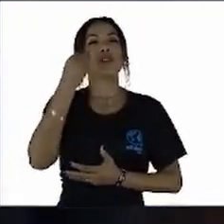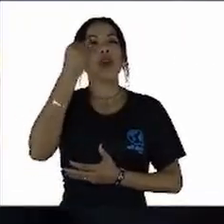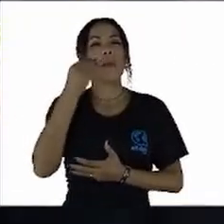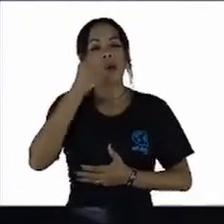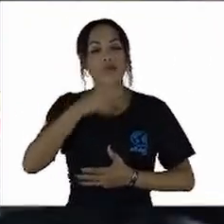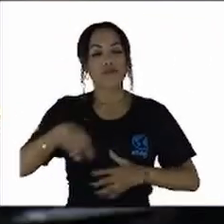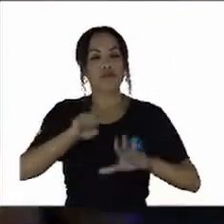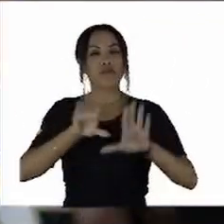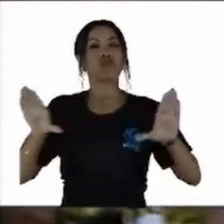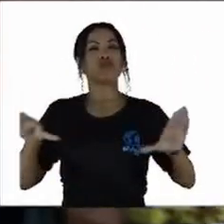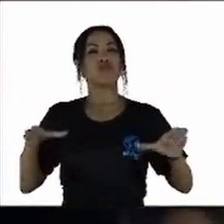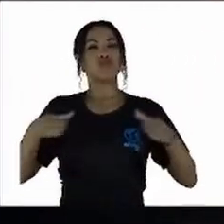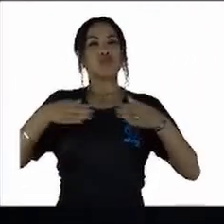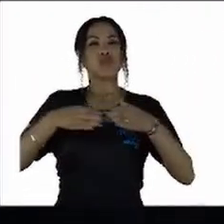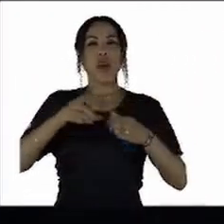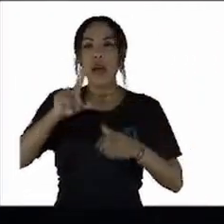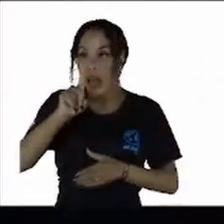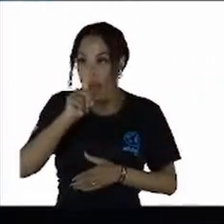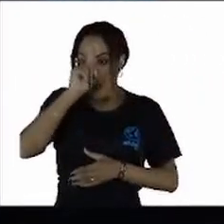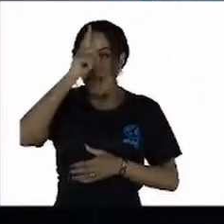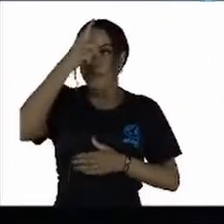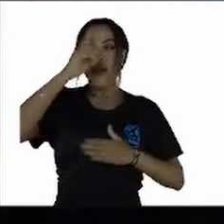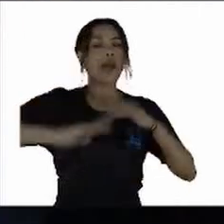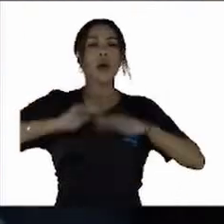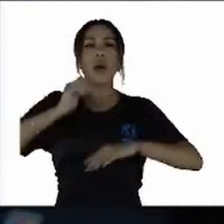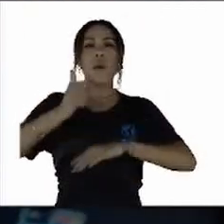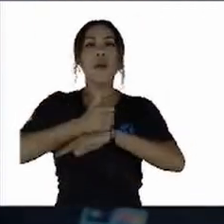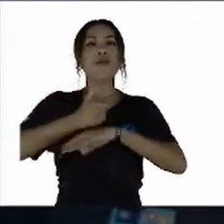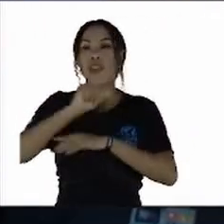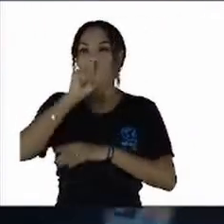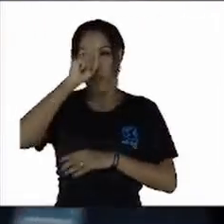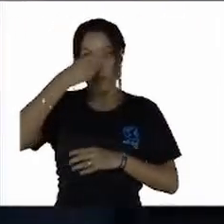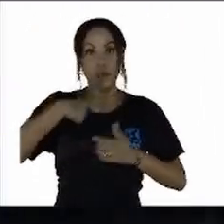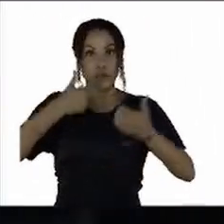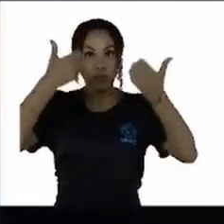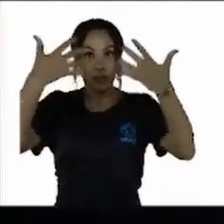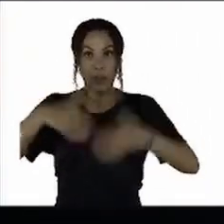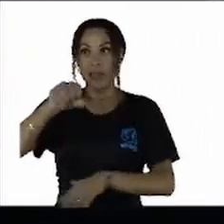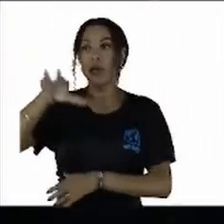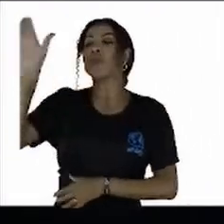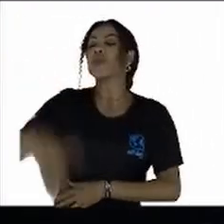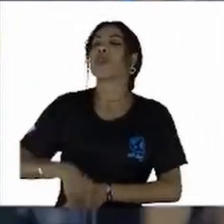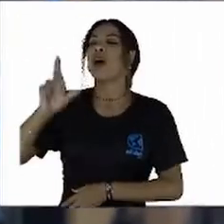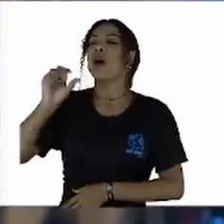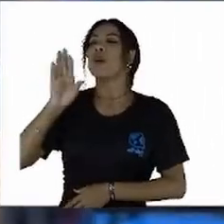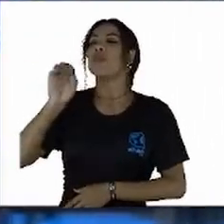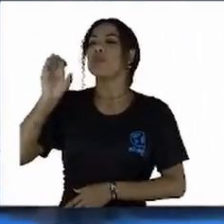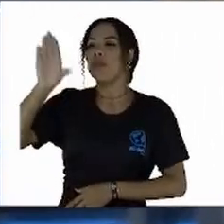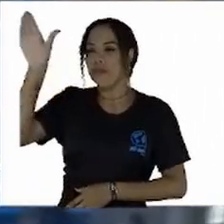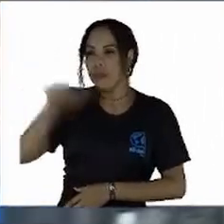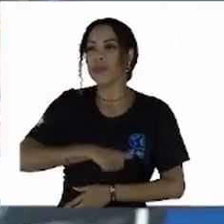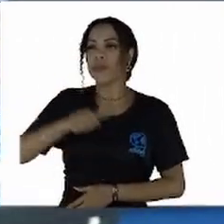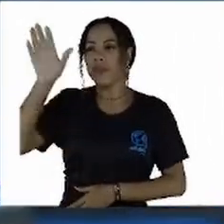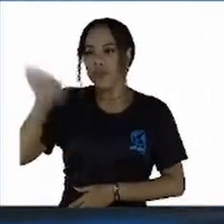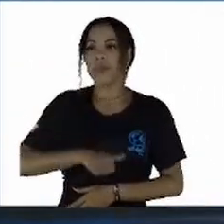coletiva e inventar uma profissão a partir de agora. Sim, vou explicar. Robson, vem